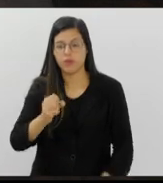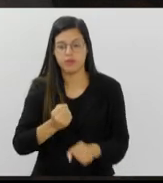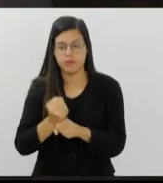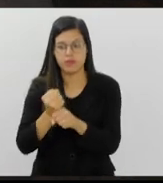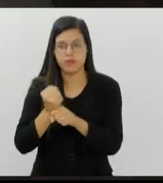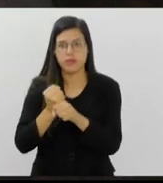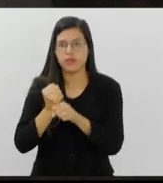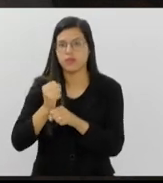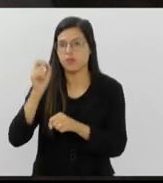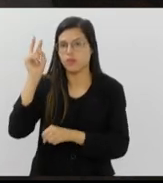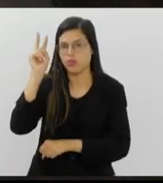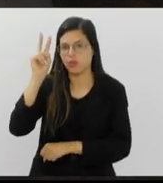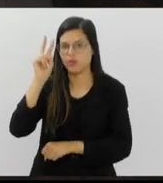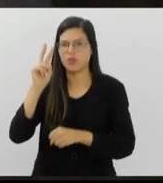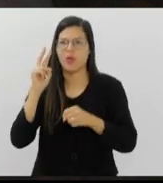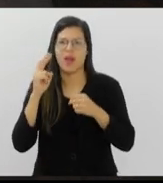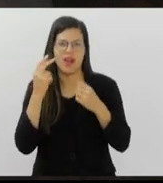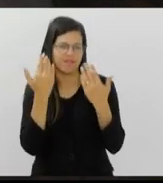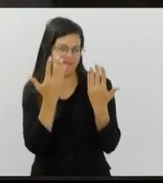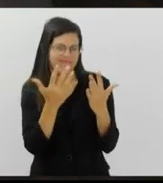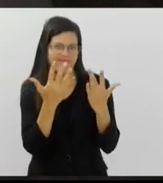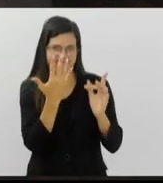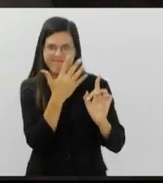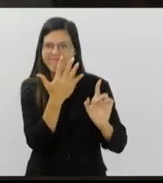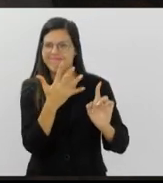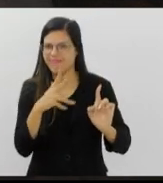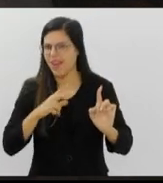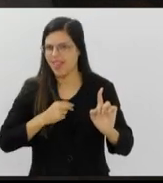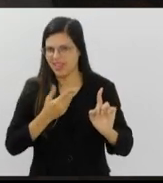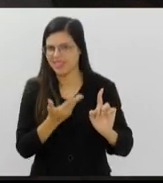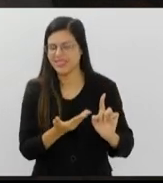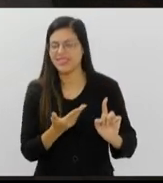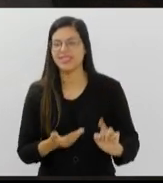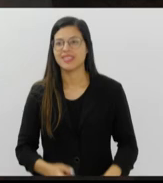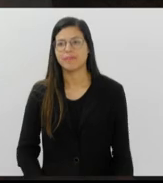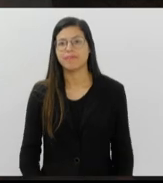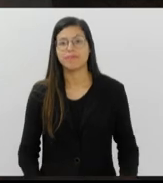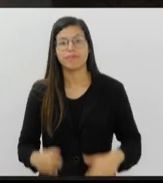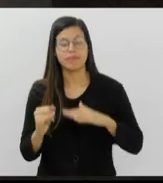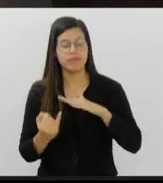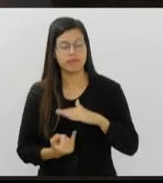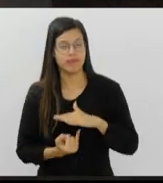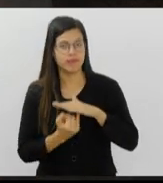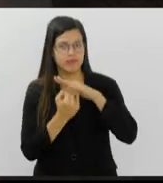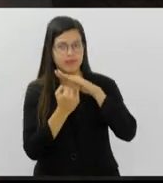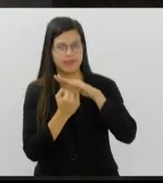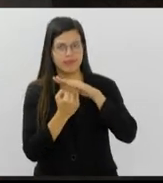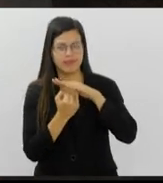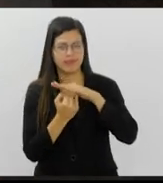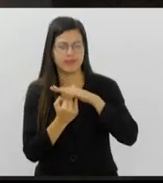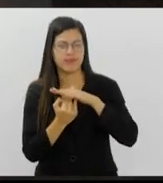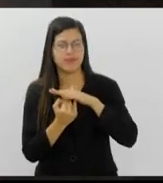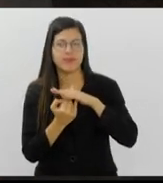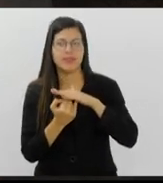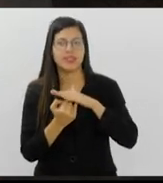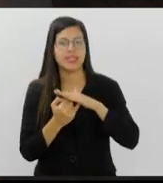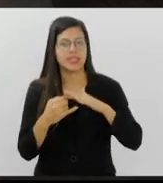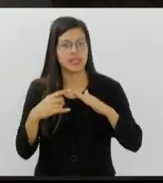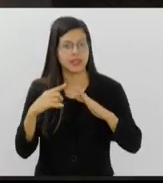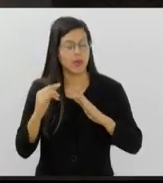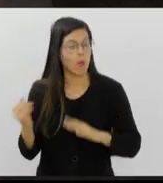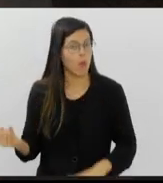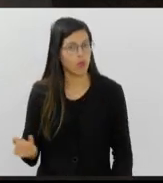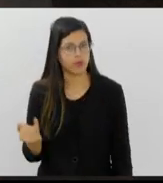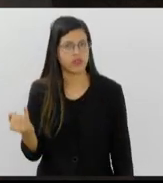história. Merece uma salva de palmas, né? Essa instituição, com tanta relevância